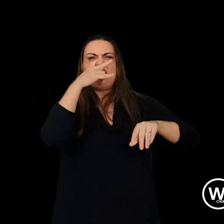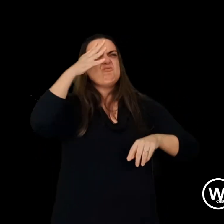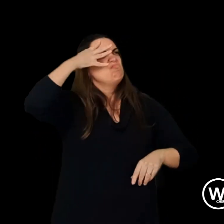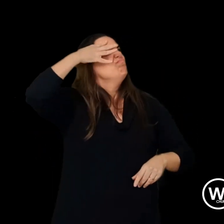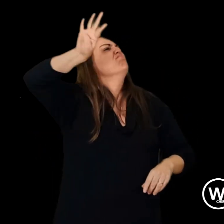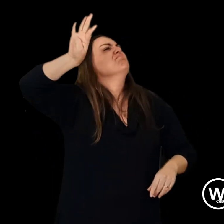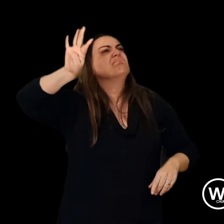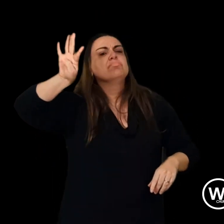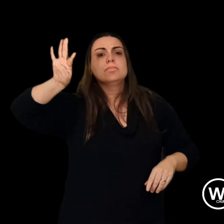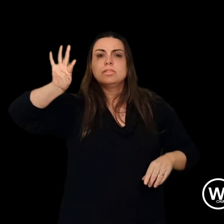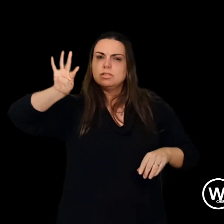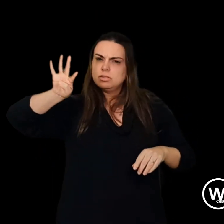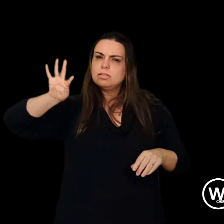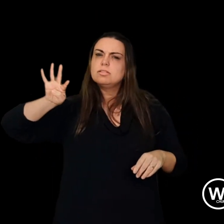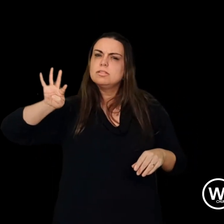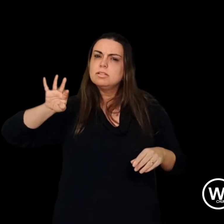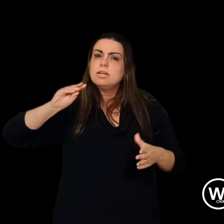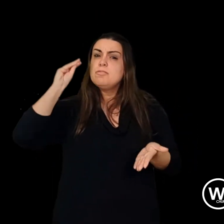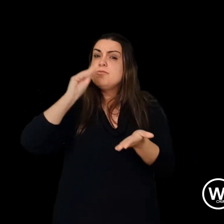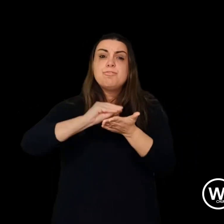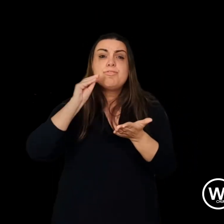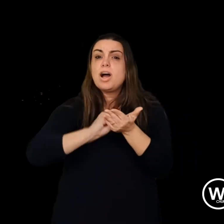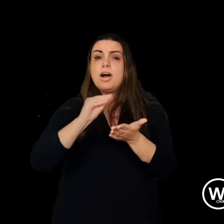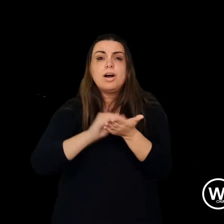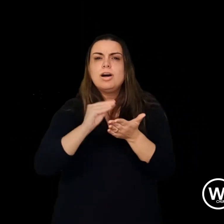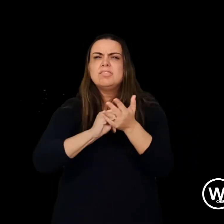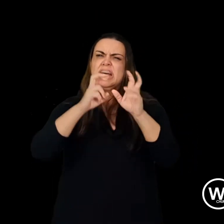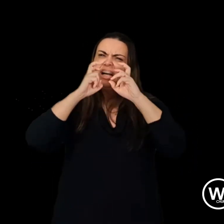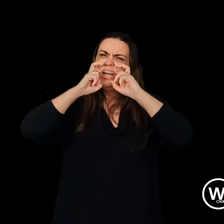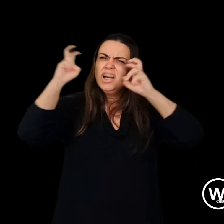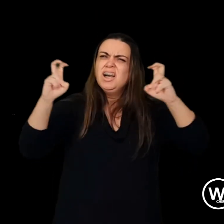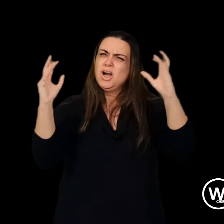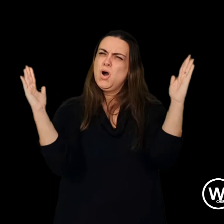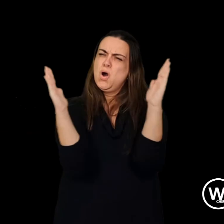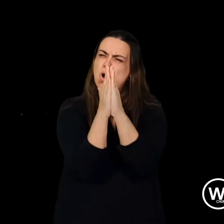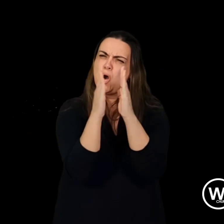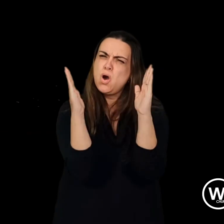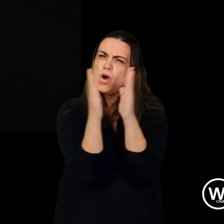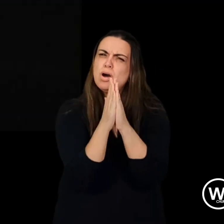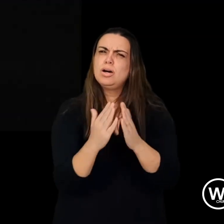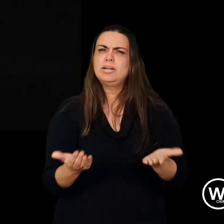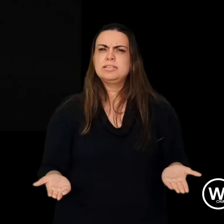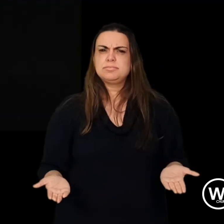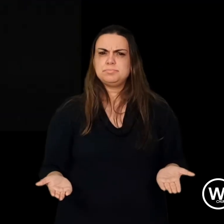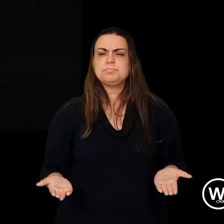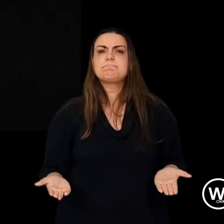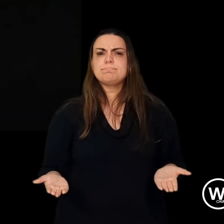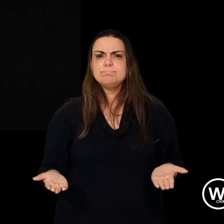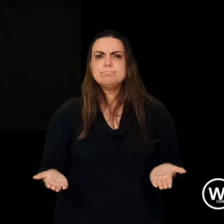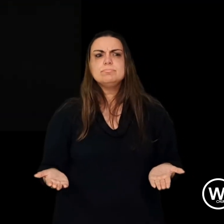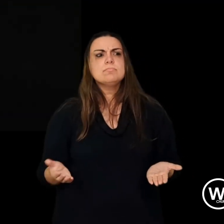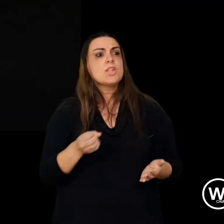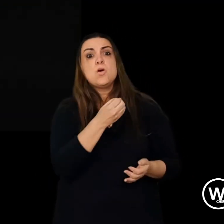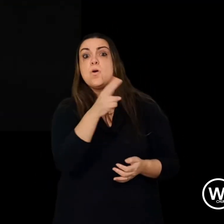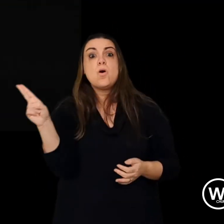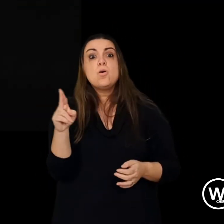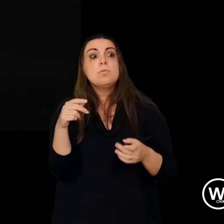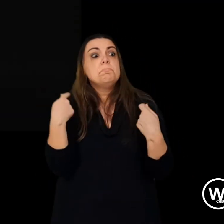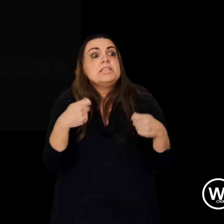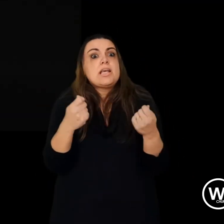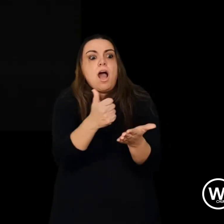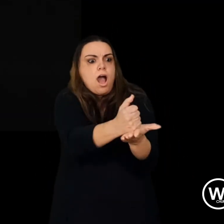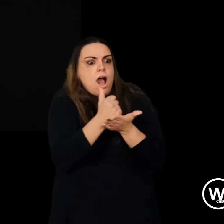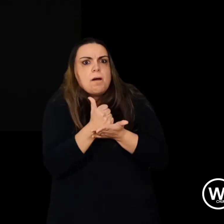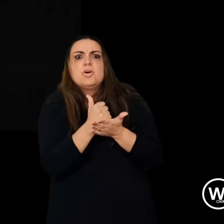casa, refletindo, em silêncio, até entendendo que precisa de ajuda, que precisa de